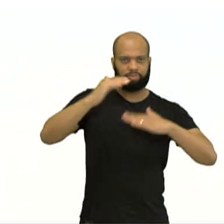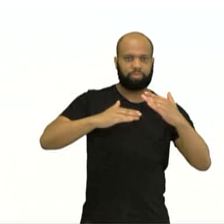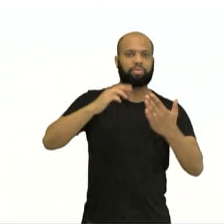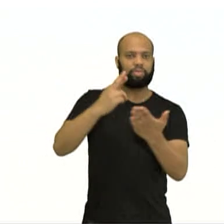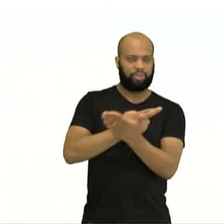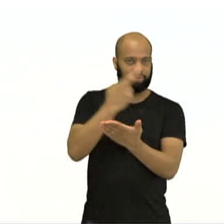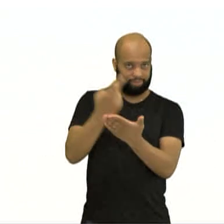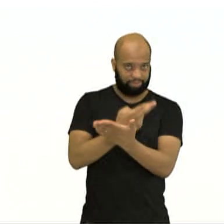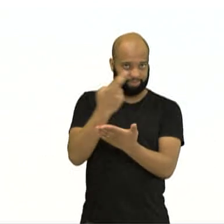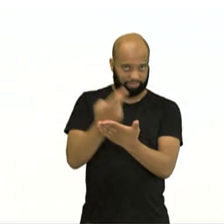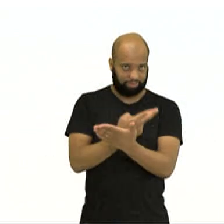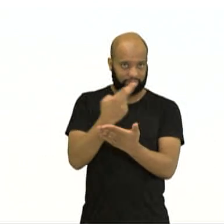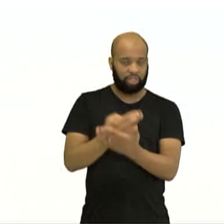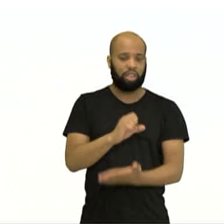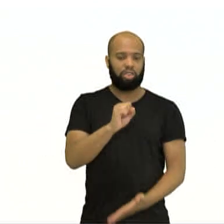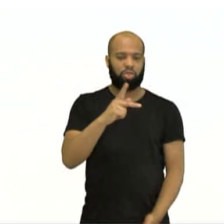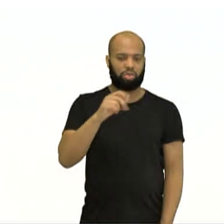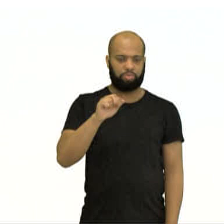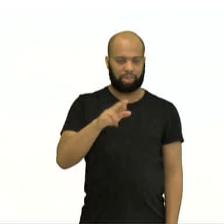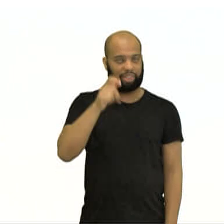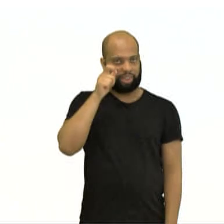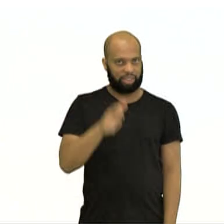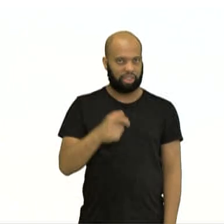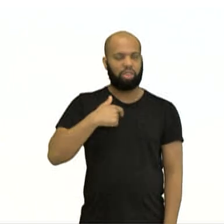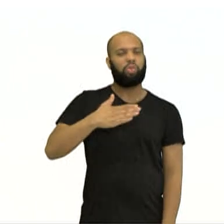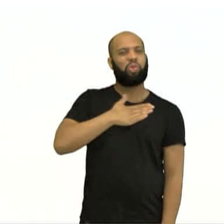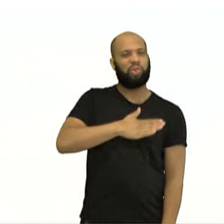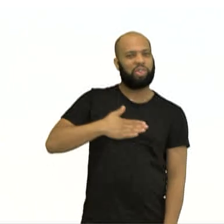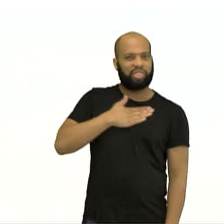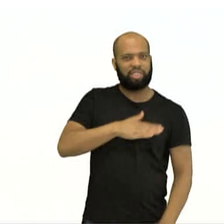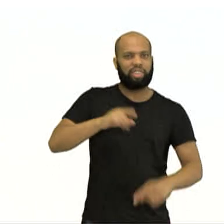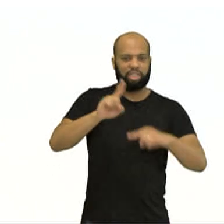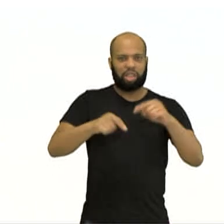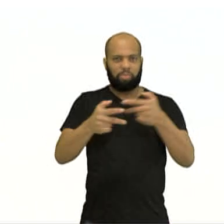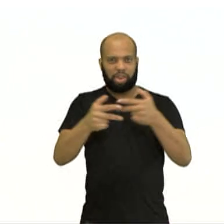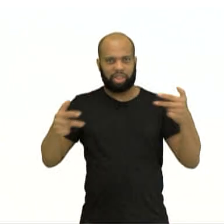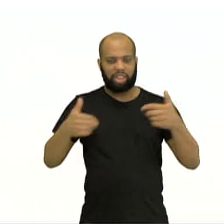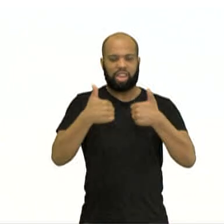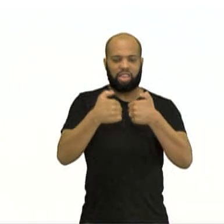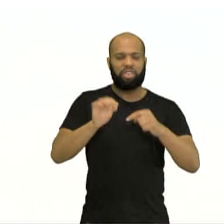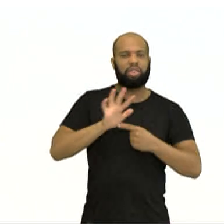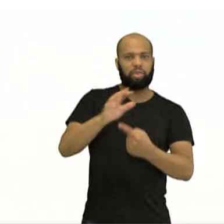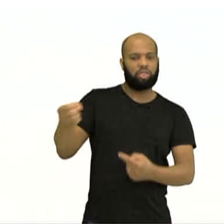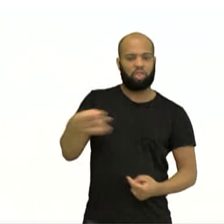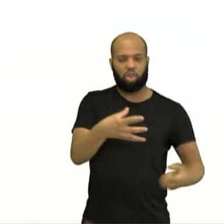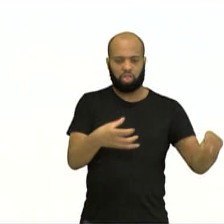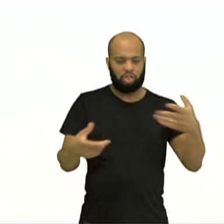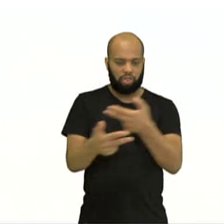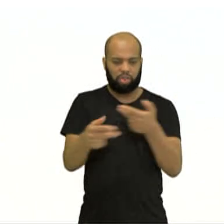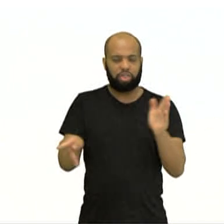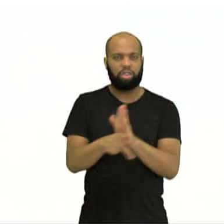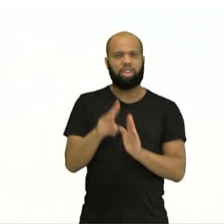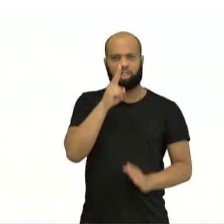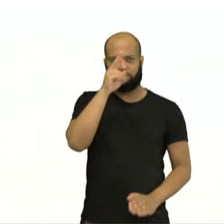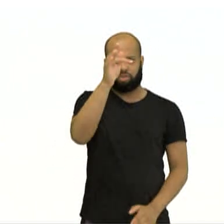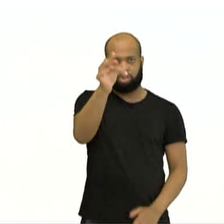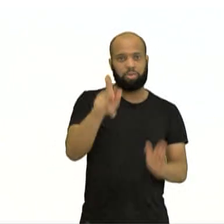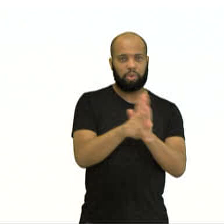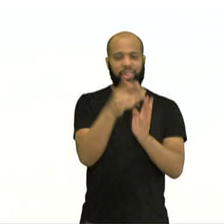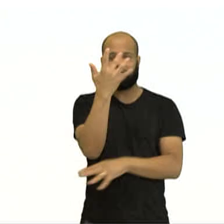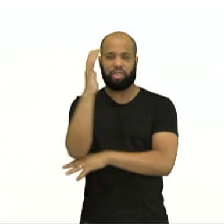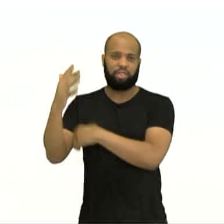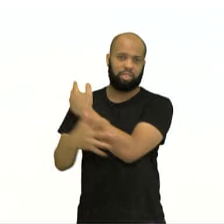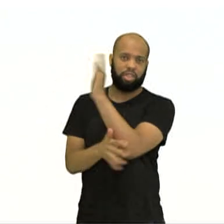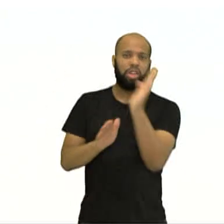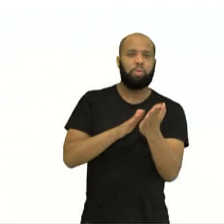da matéria. Pela segunda vez no mês, físicos anunciam evidências da nova força da natureza, publicada no site da revista no